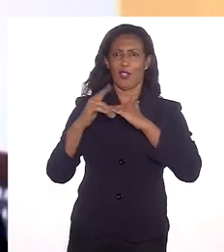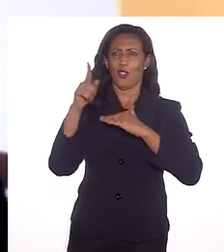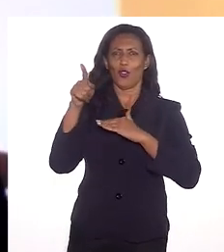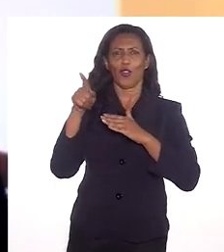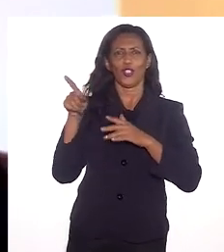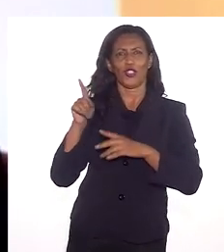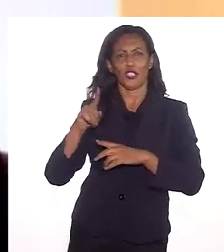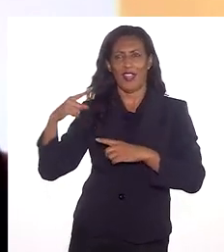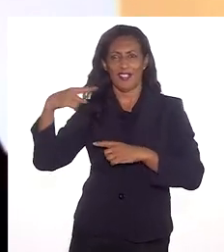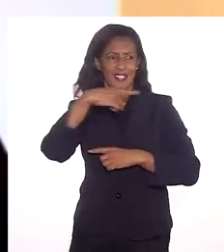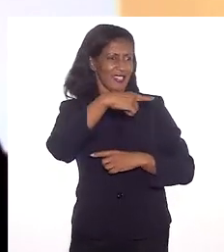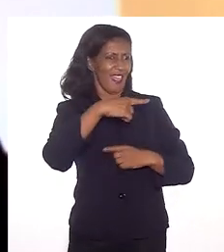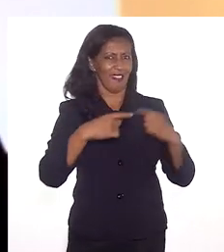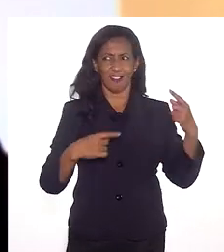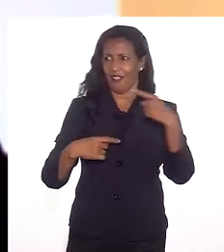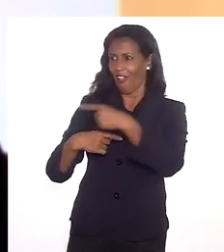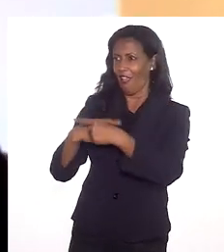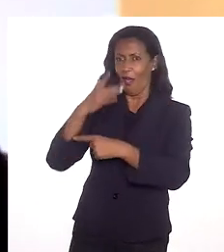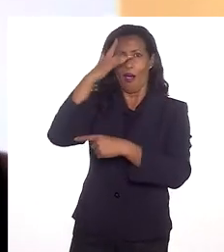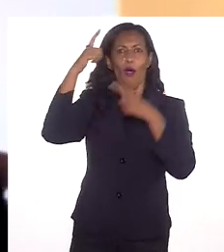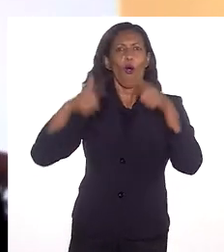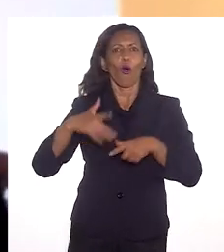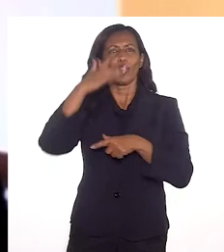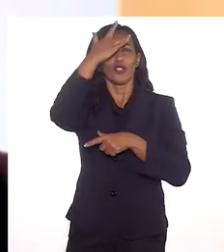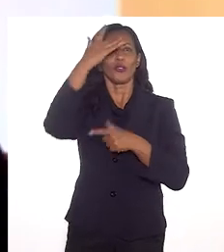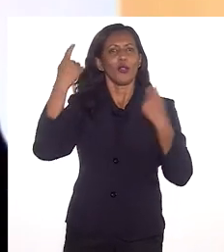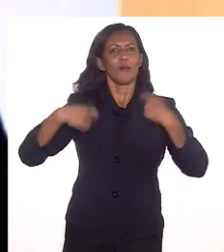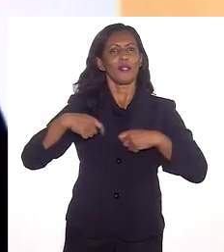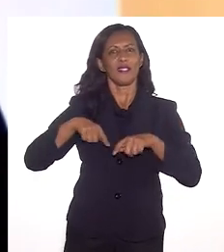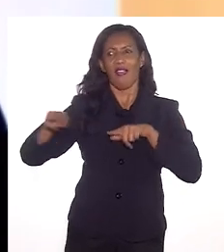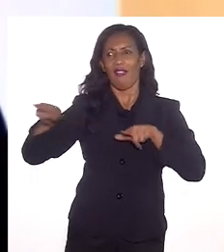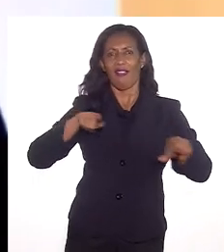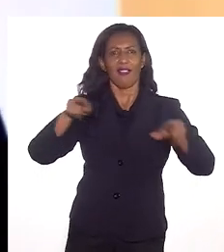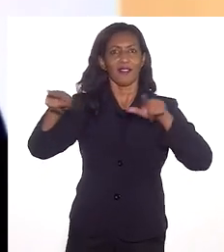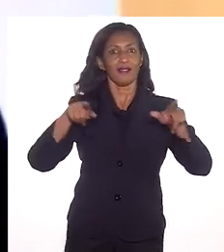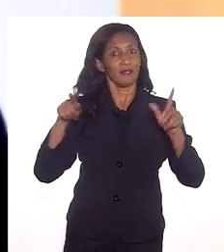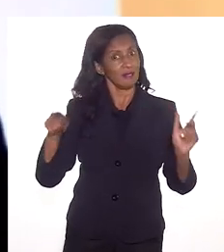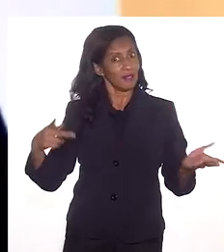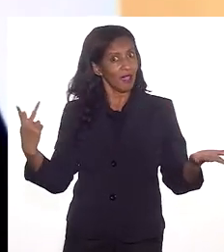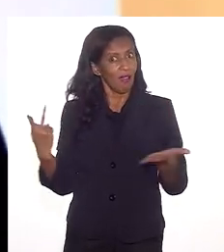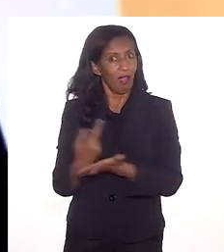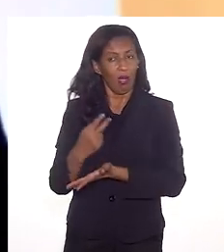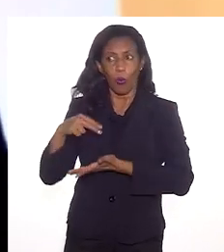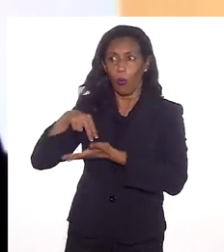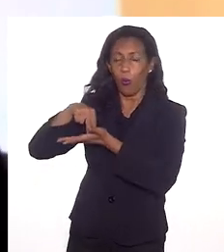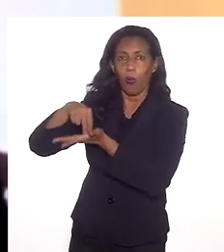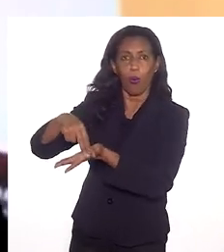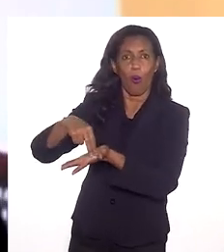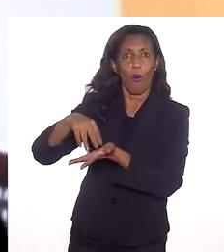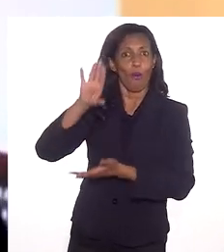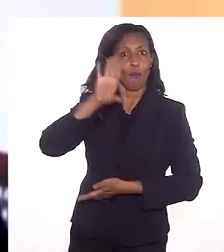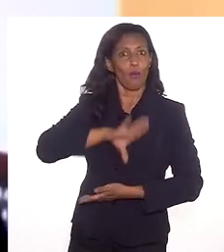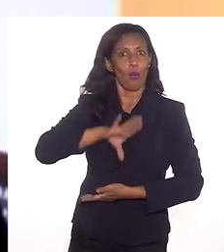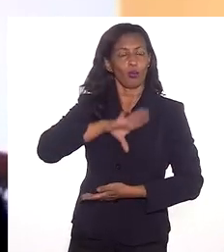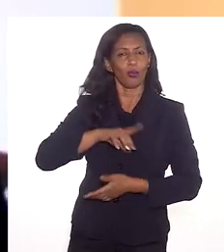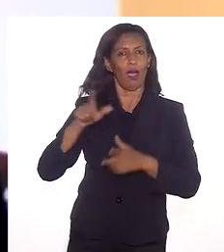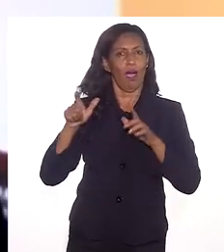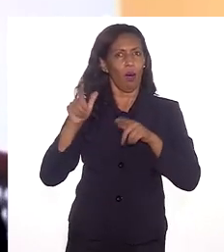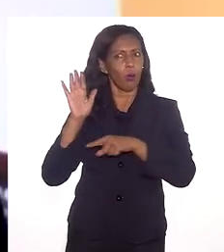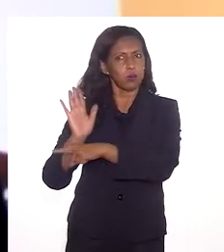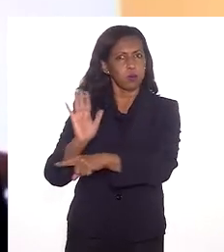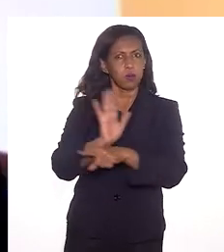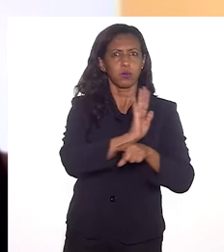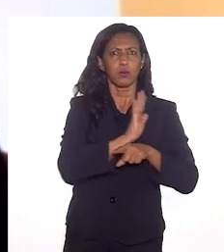estava lá marcadinha certinha de Para onde as pessoas tinham que ir então assim de fato era um evento que posicionou né Portugal